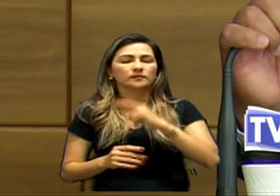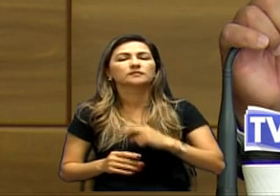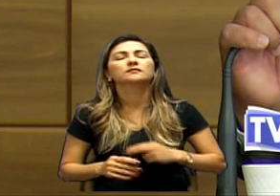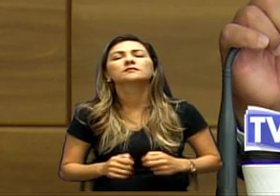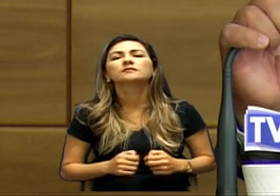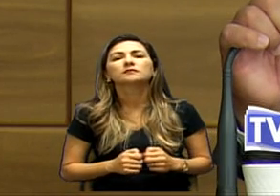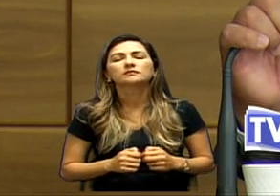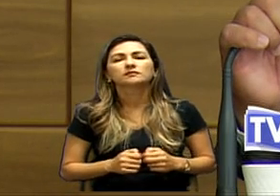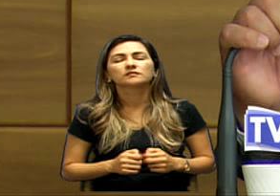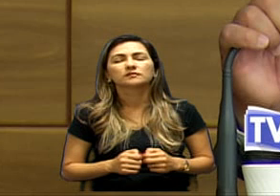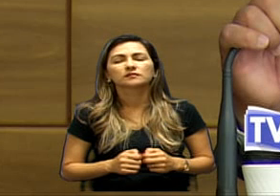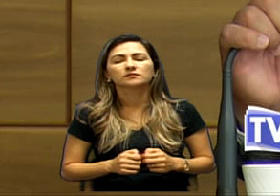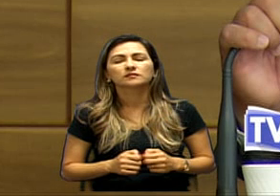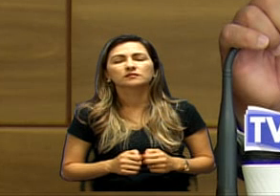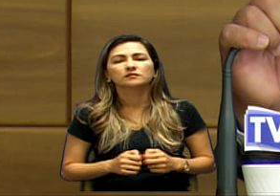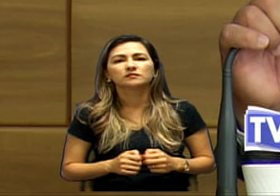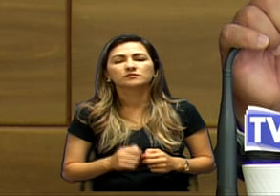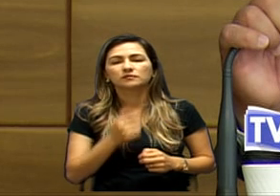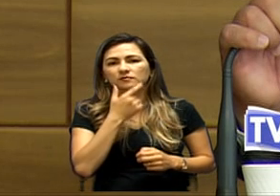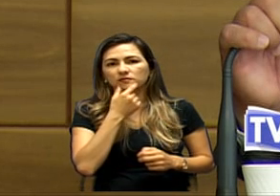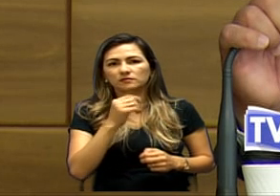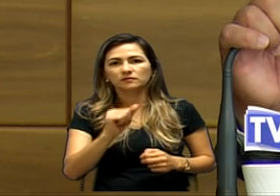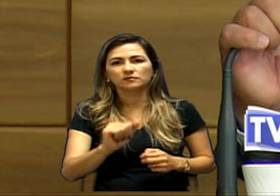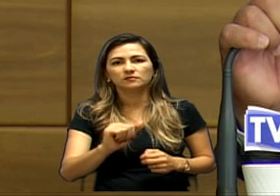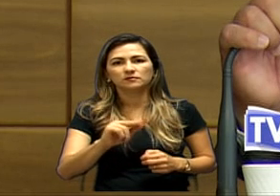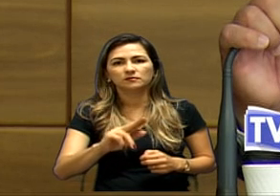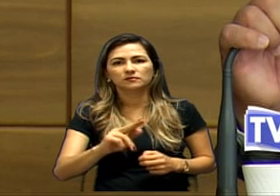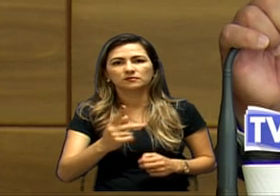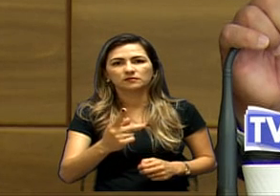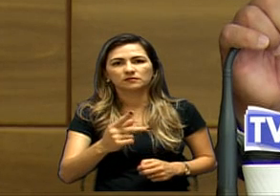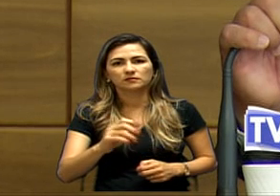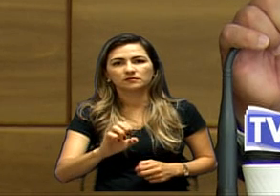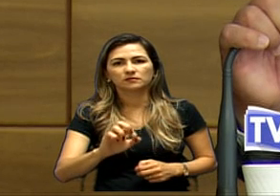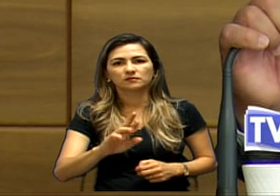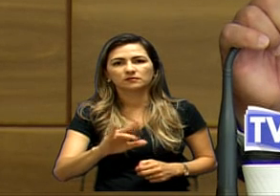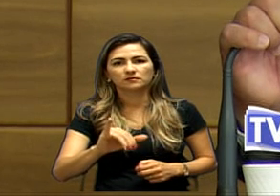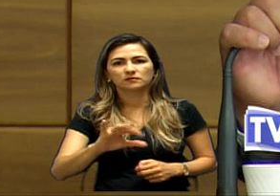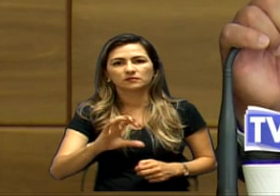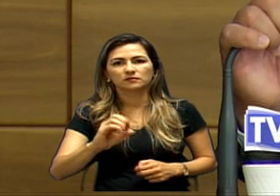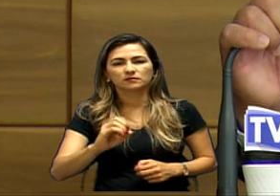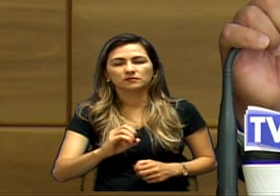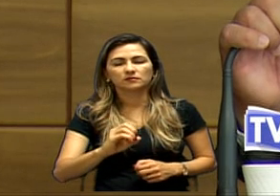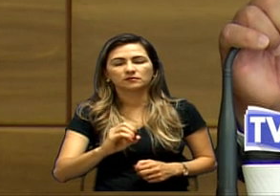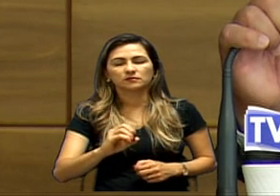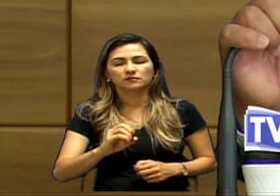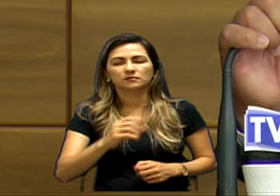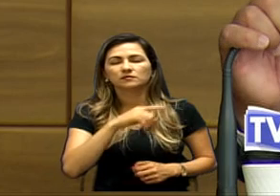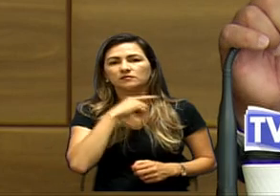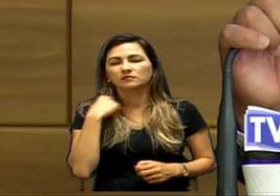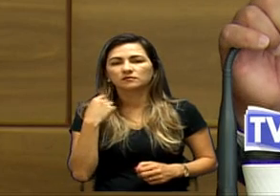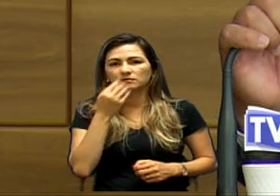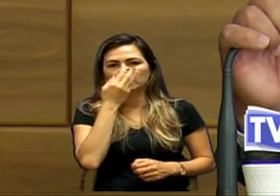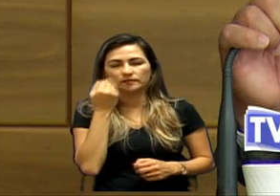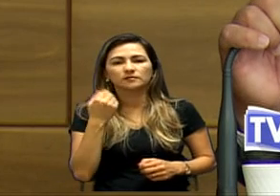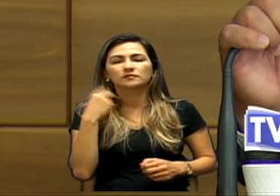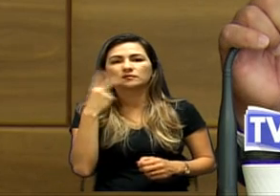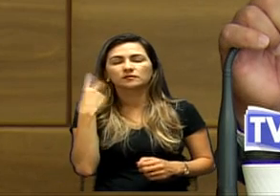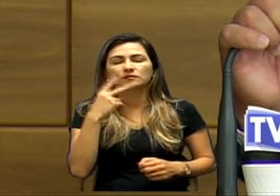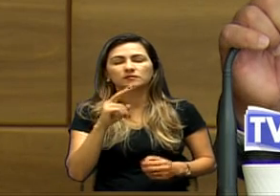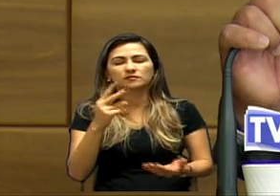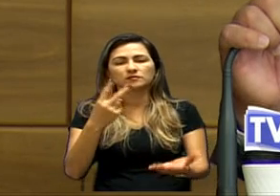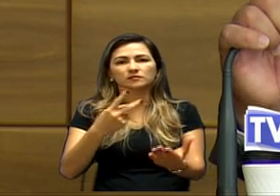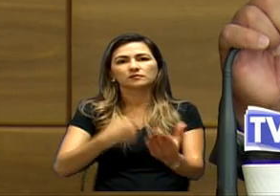pesar pelo falecimento do senhor Albérico Leônico Mota, o Beco. Votos de pesar do vereador Vitão do